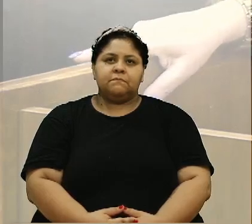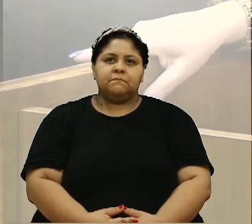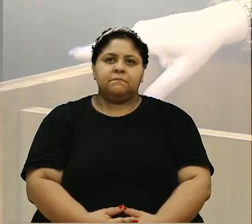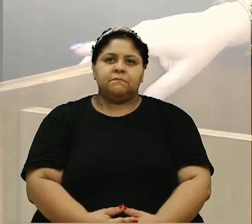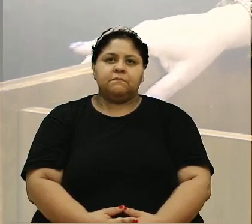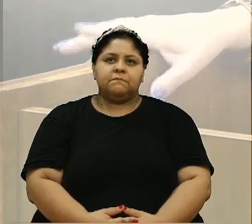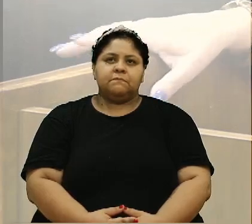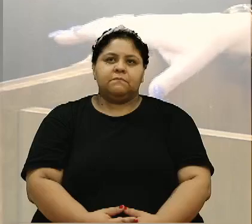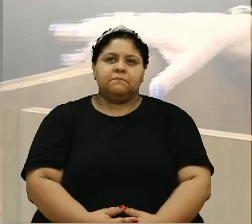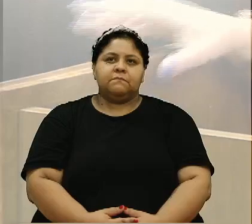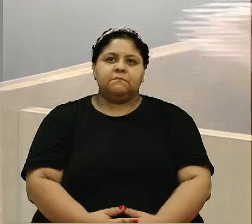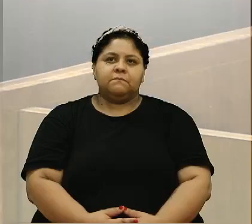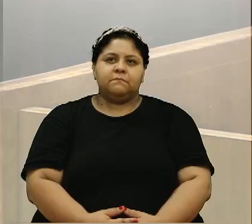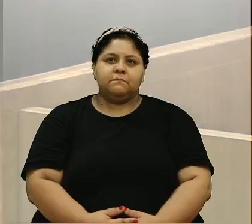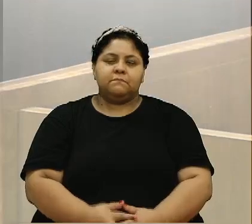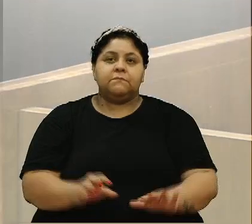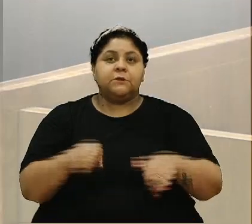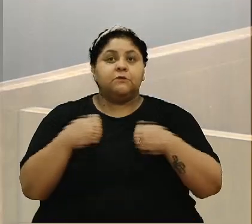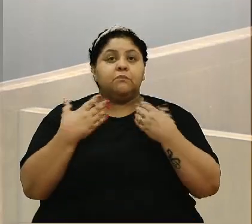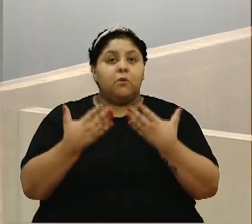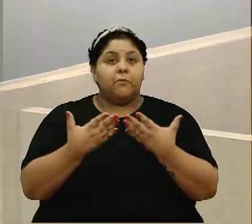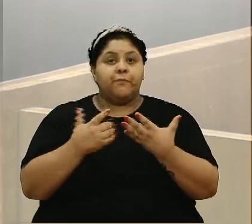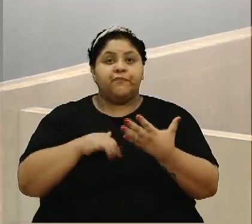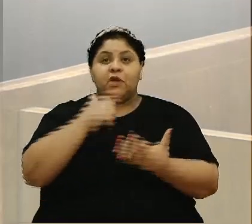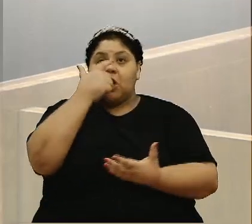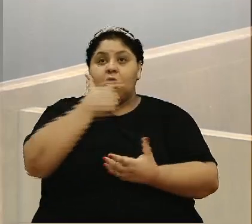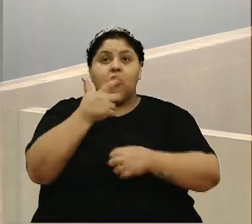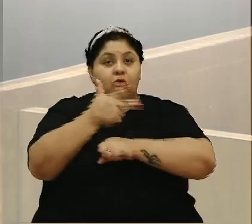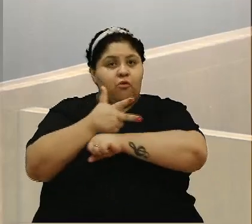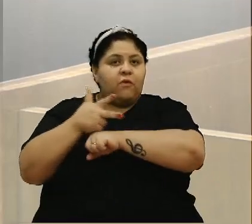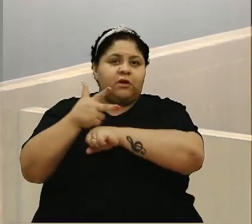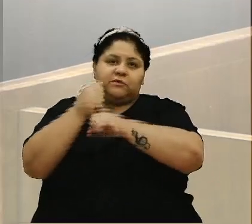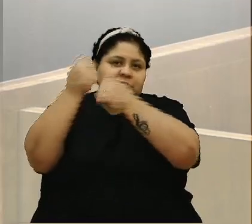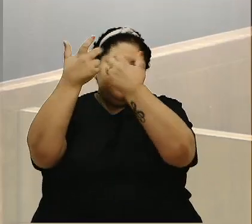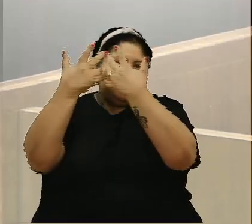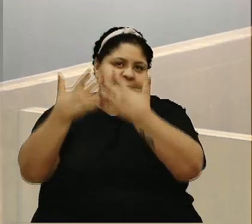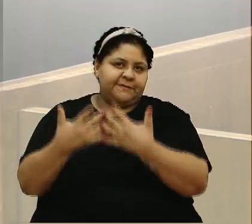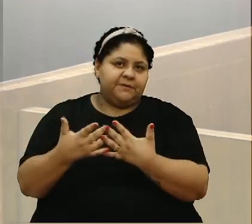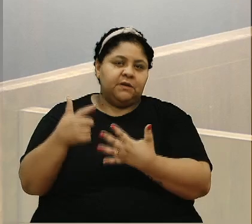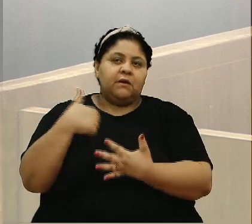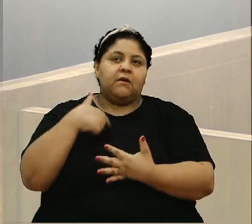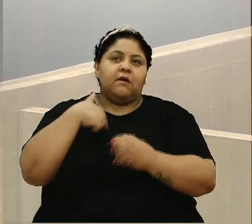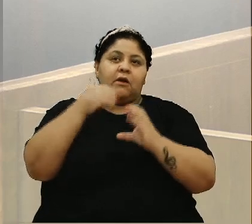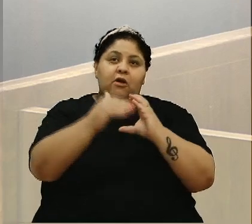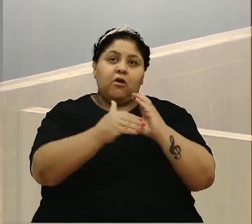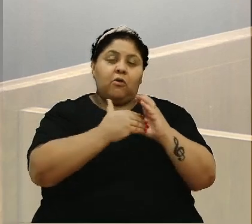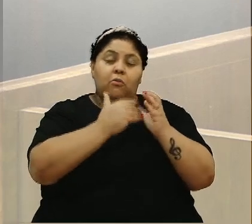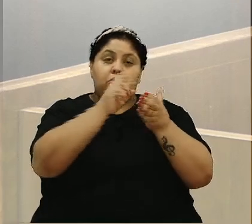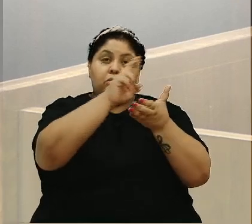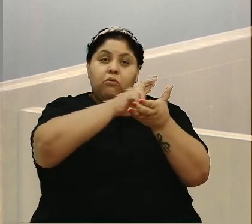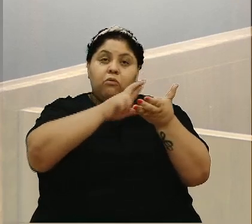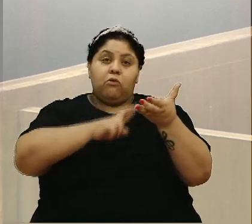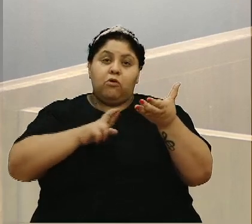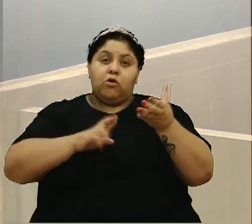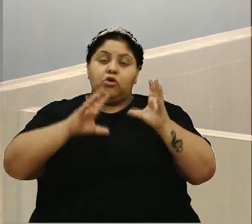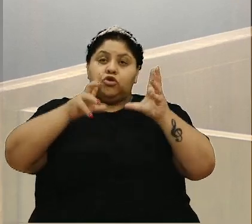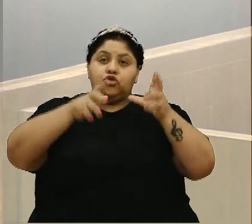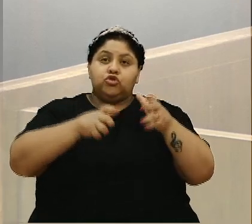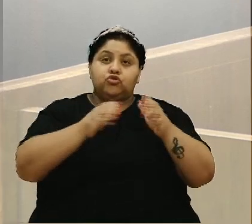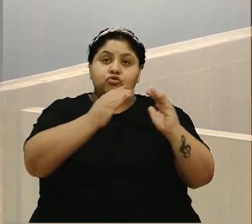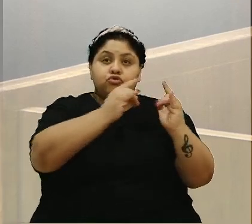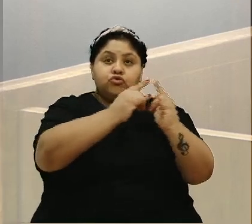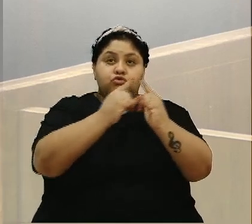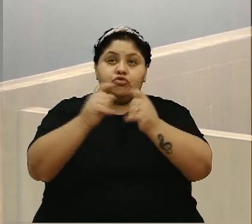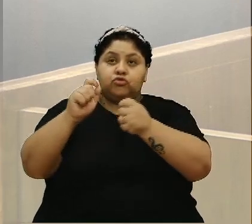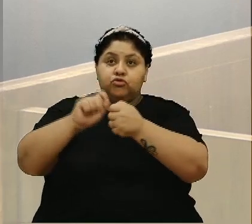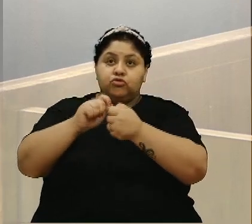difícil. Bom, eu acho que o vídeo fala por si. Eu recebi um relatório de tudo que o Quindim fez